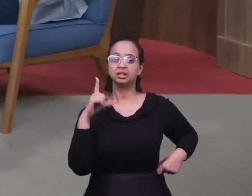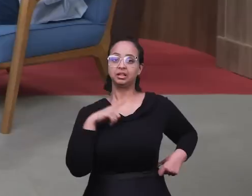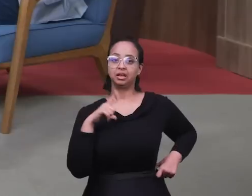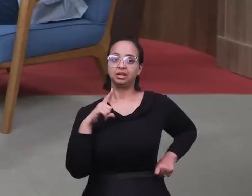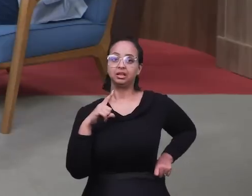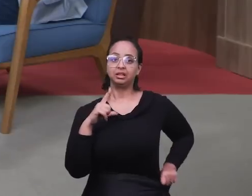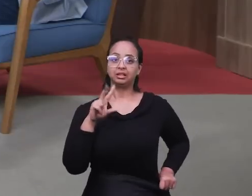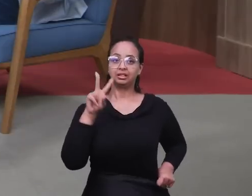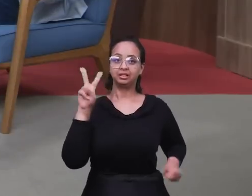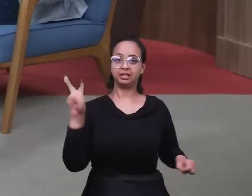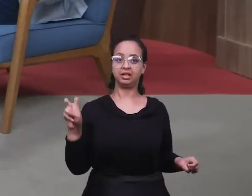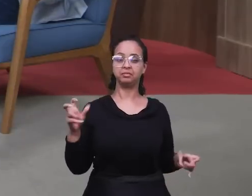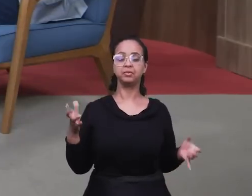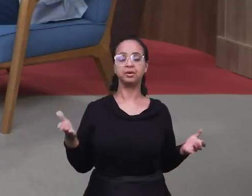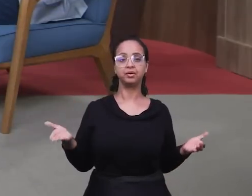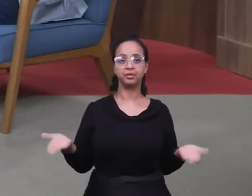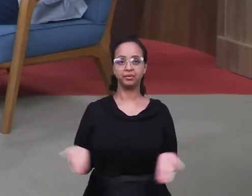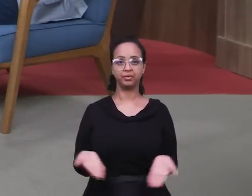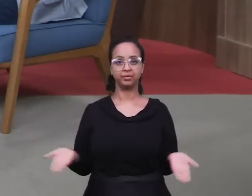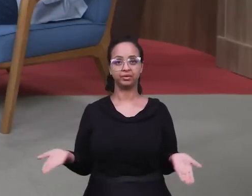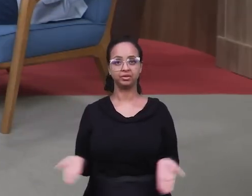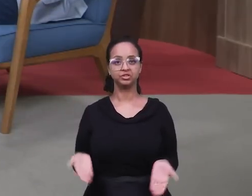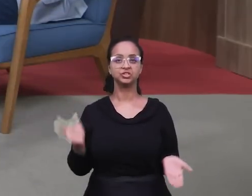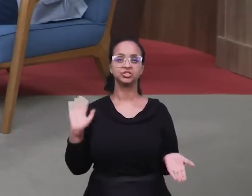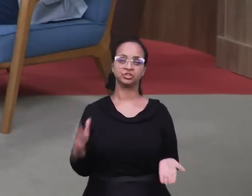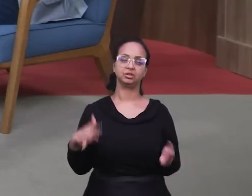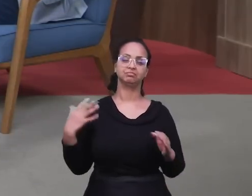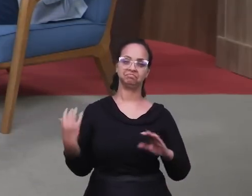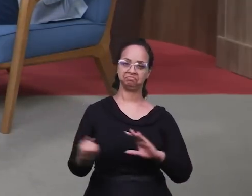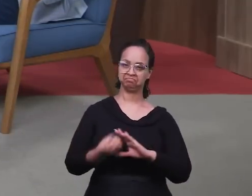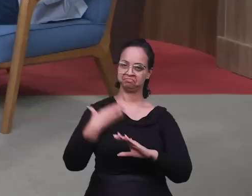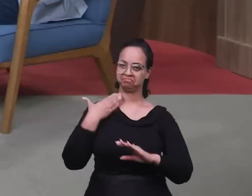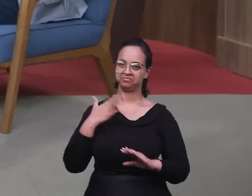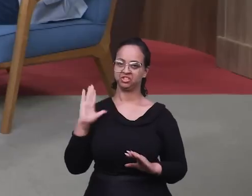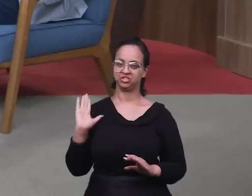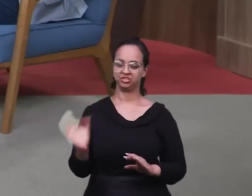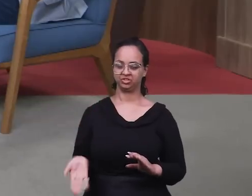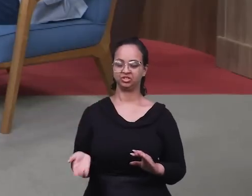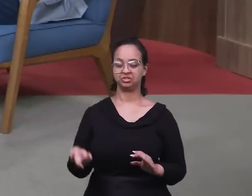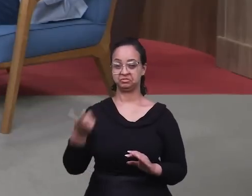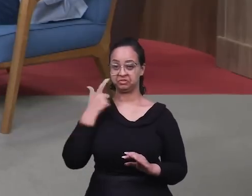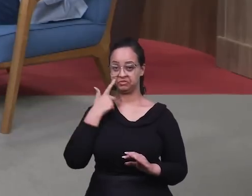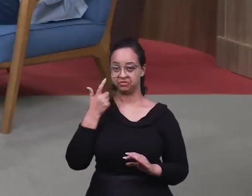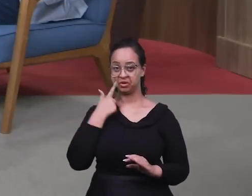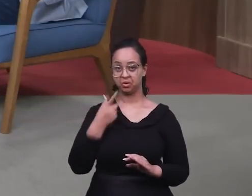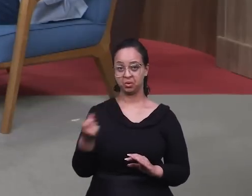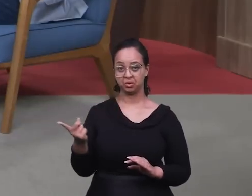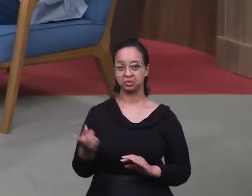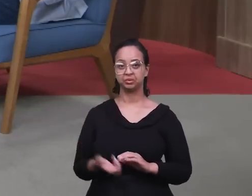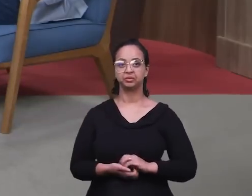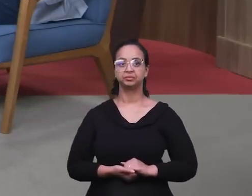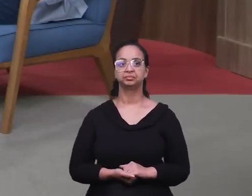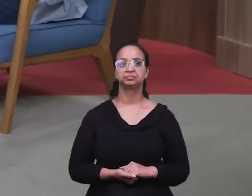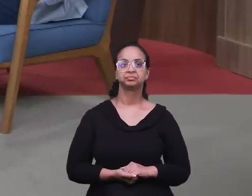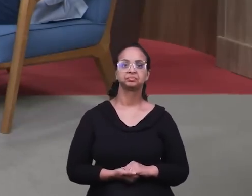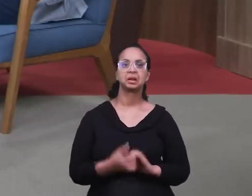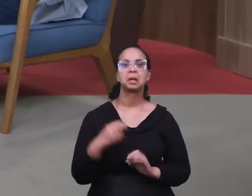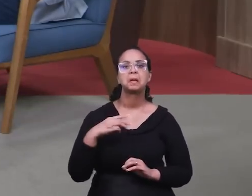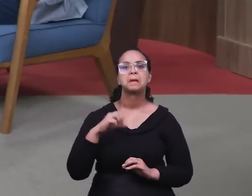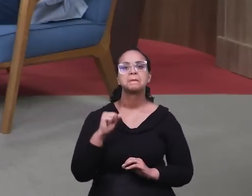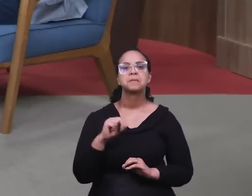ficaram sabendo do tema do programa de hoje e já participaram enviando os seus comentários. Você vai ver aqui